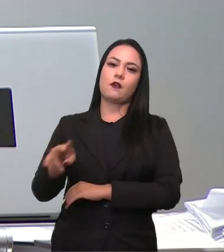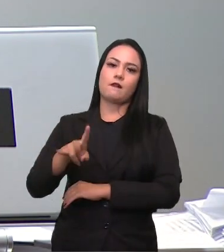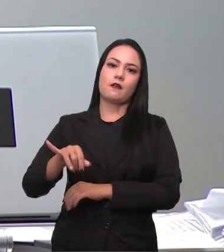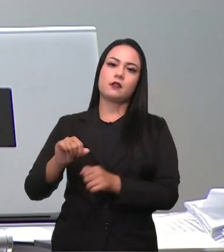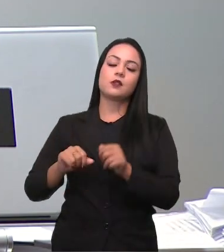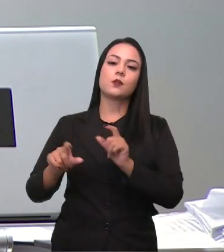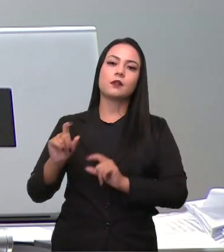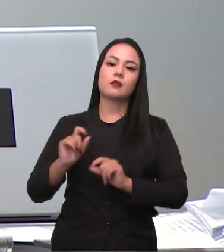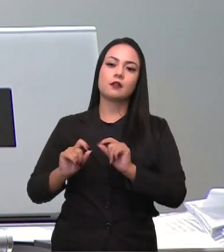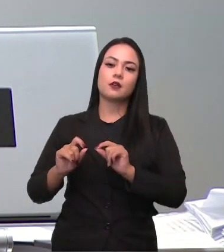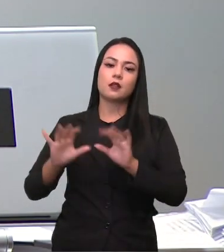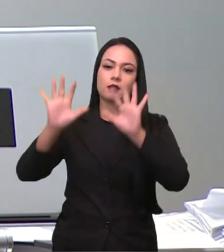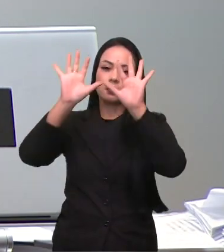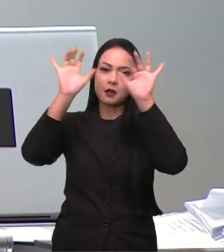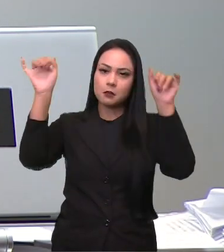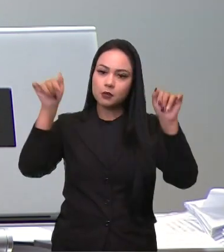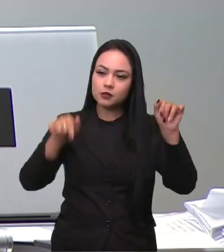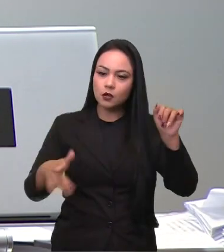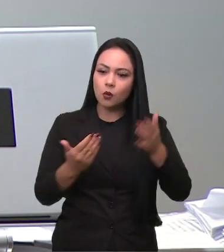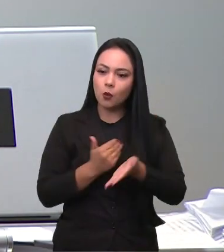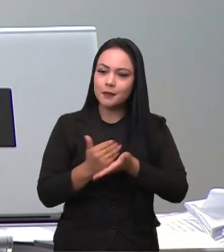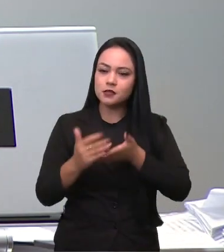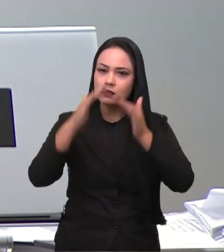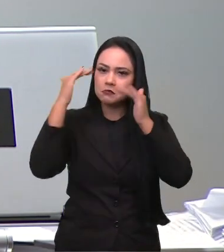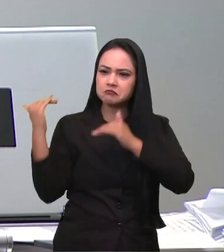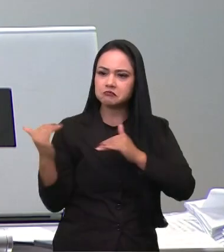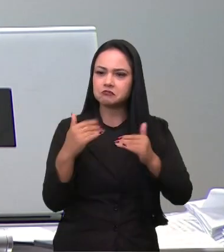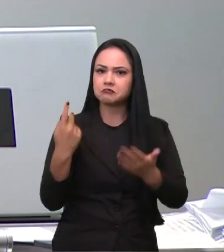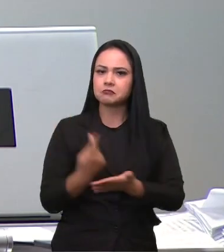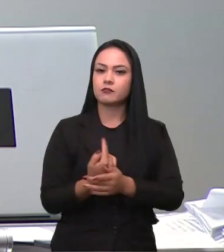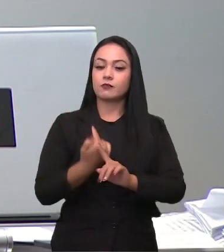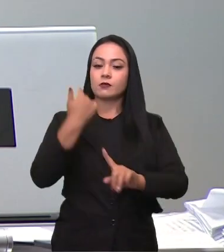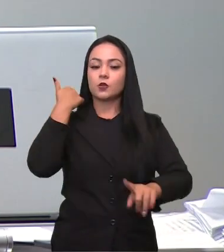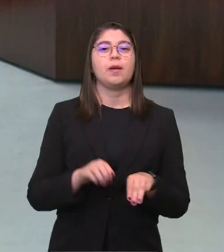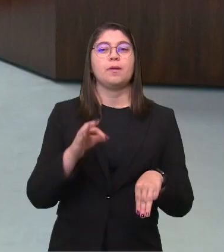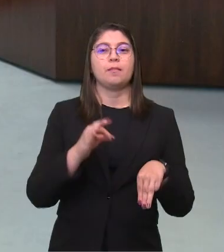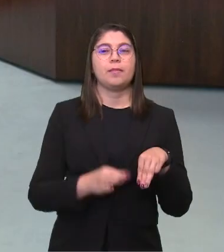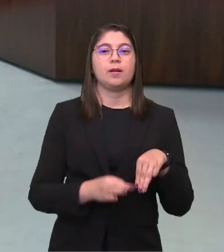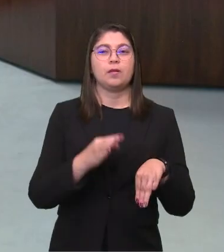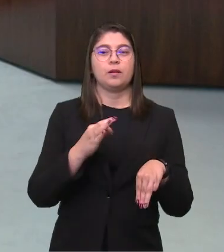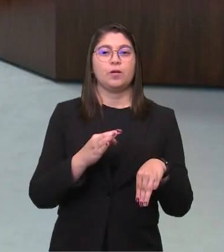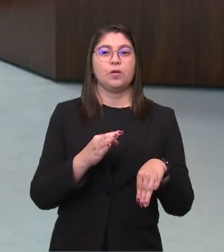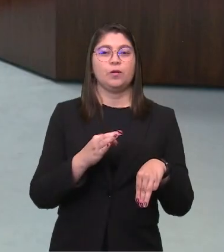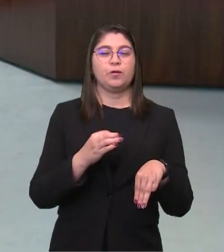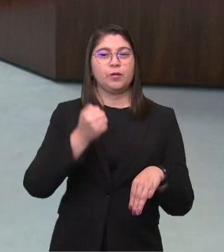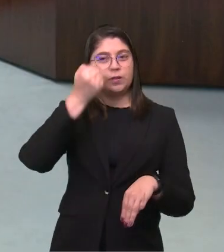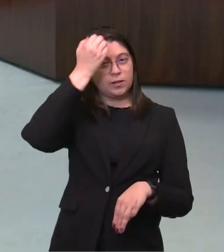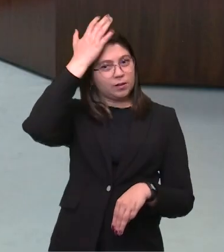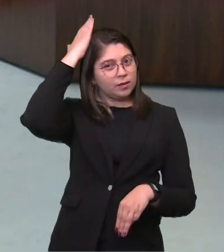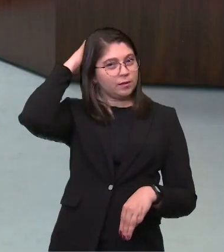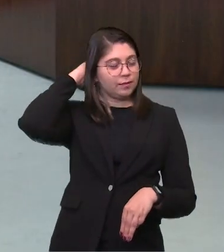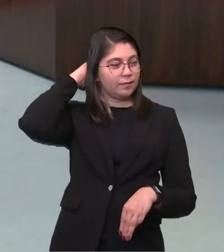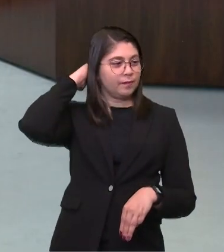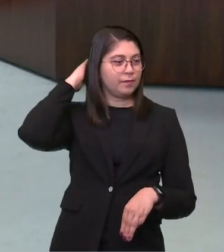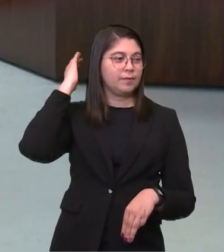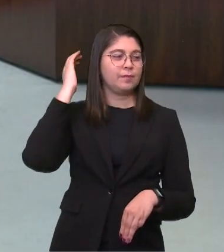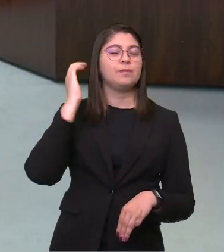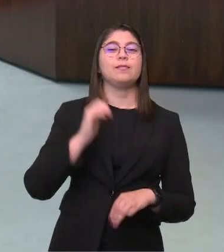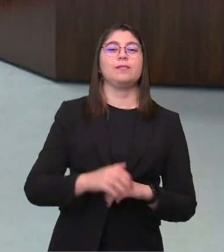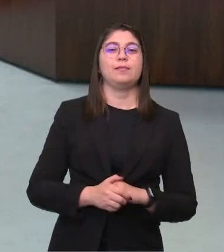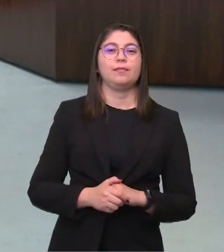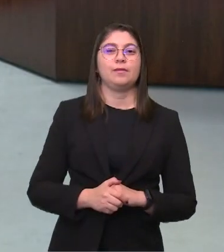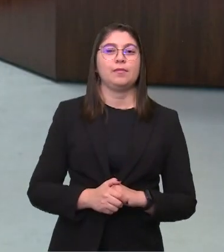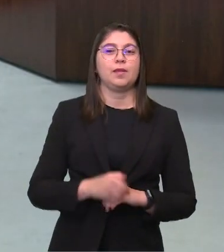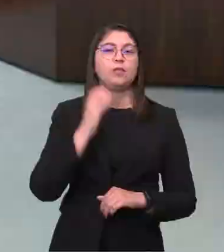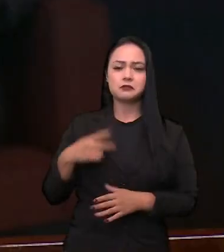fazer com que os tribunais Pass sem a respeitar os precedentes do Supremo Tribunal Federal por maioria de votos a primeira turma negou o